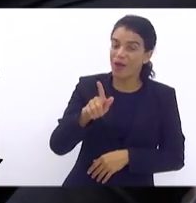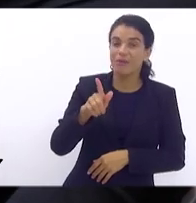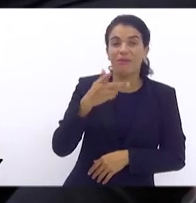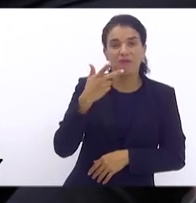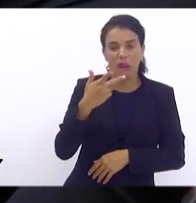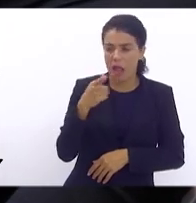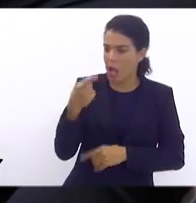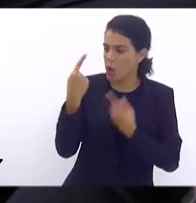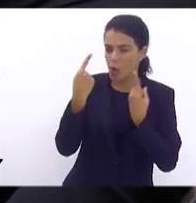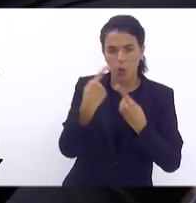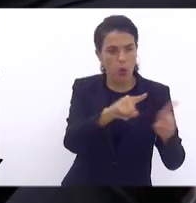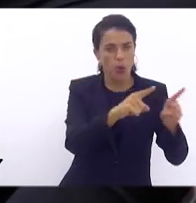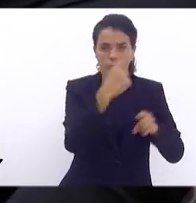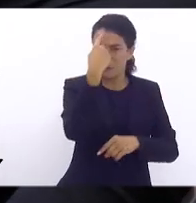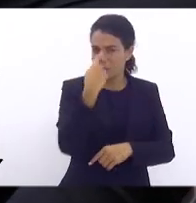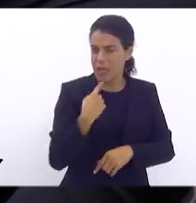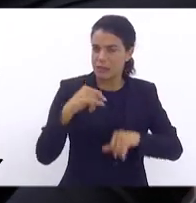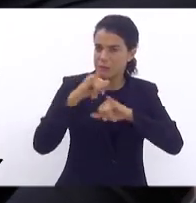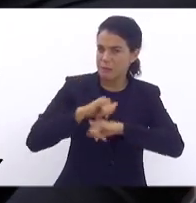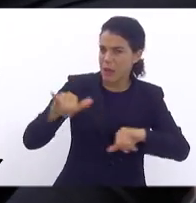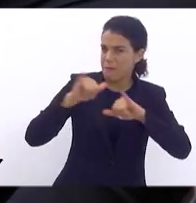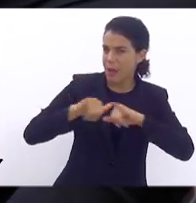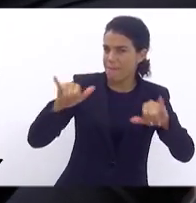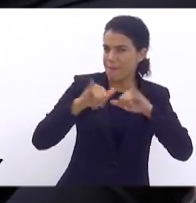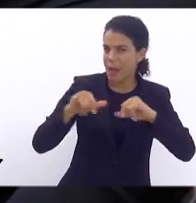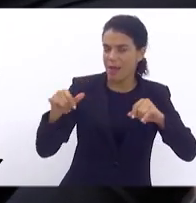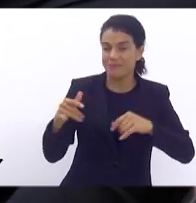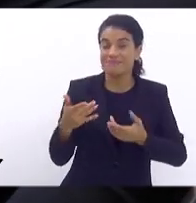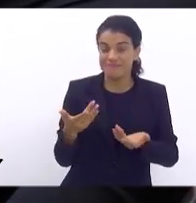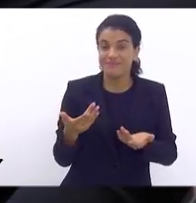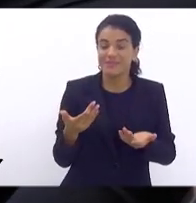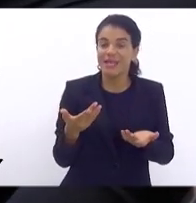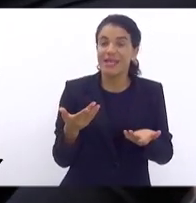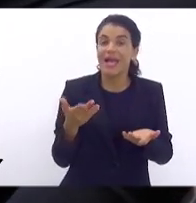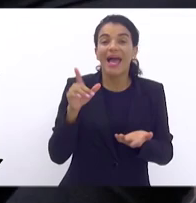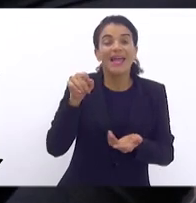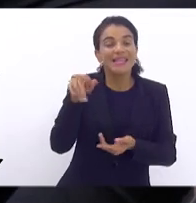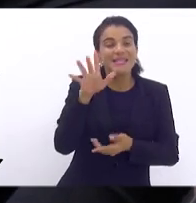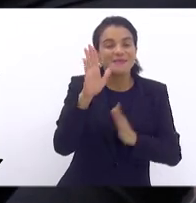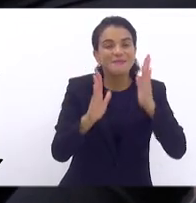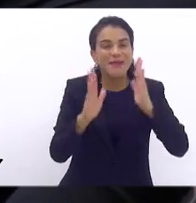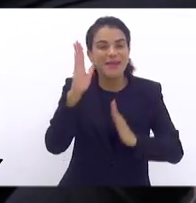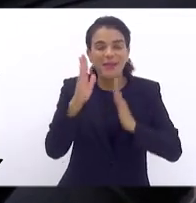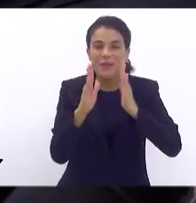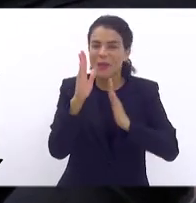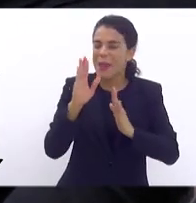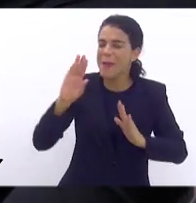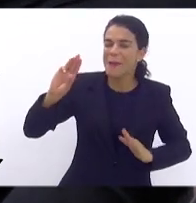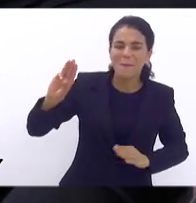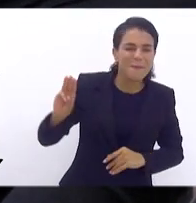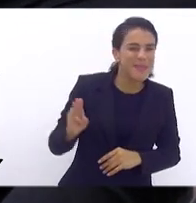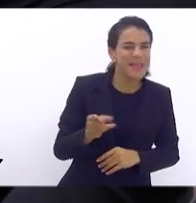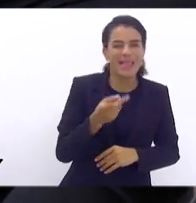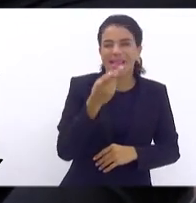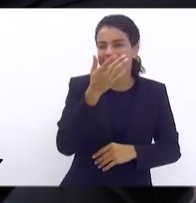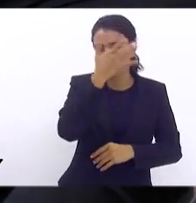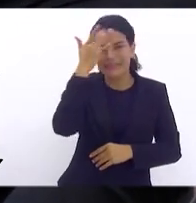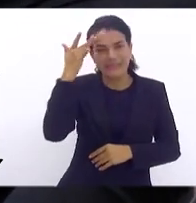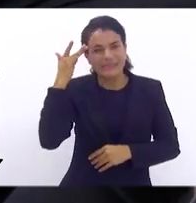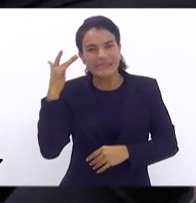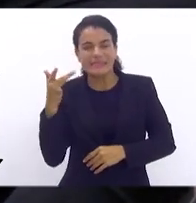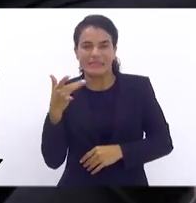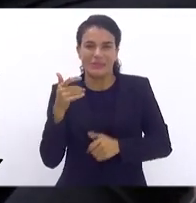imagens para contestar aqueles aquele fato produziu uma campanha anti-inflamatória e ali era humilhares de seguidores com